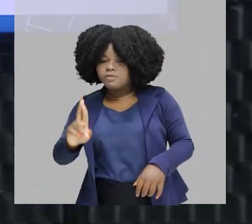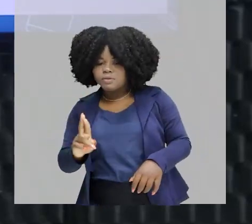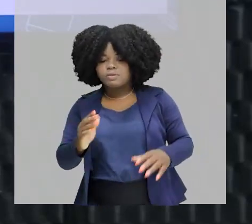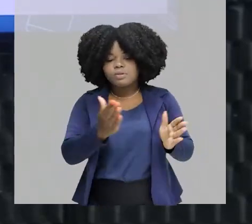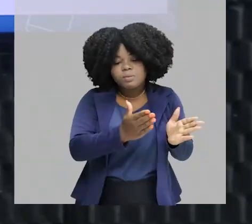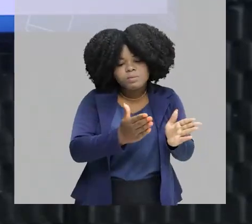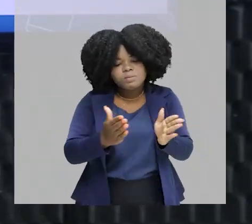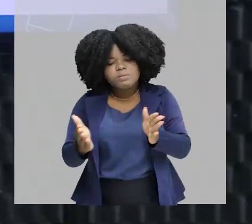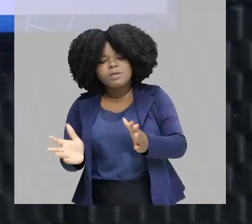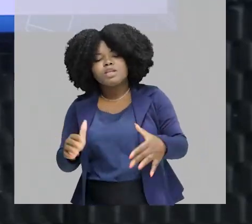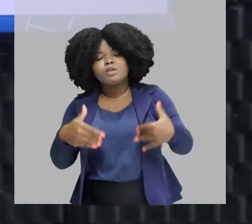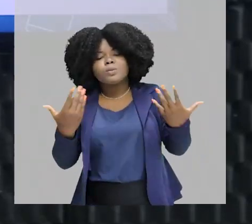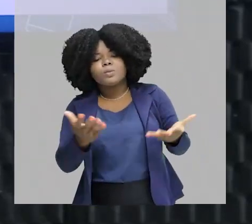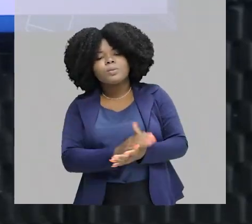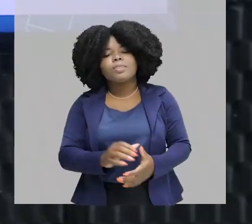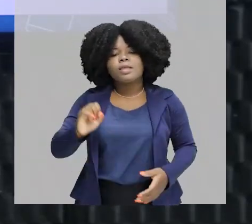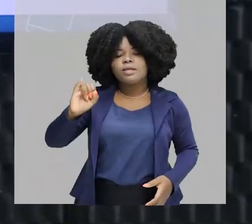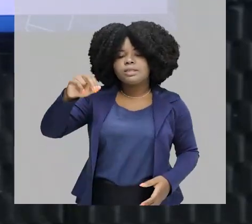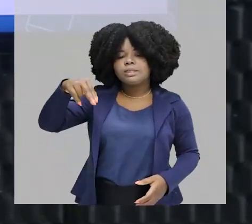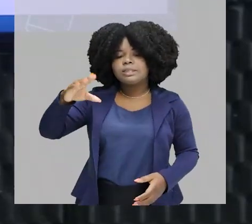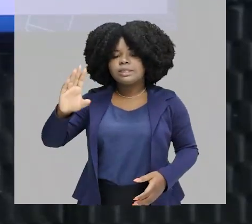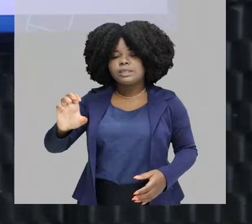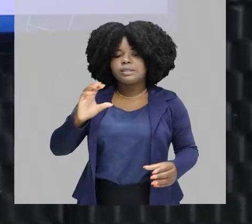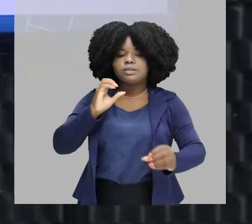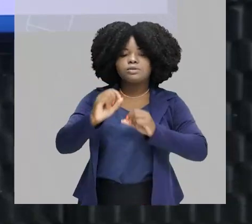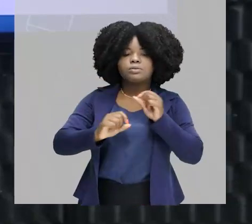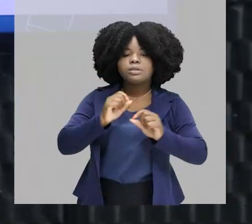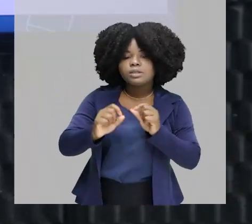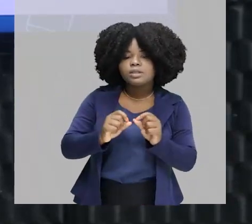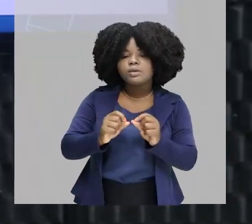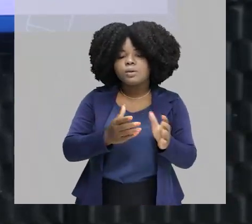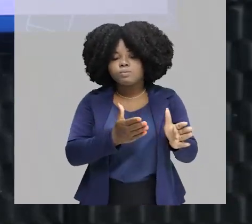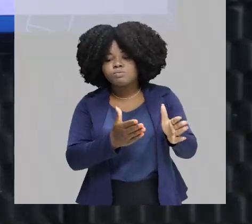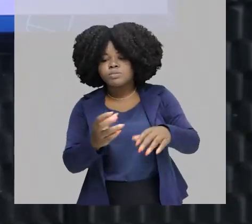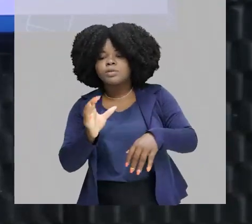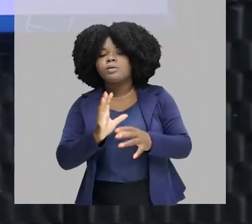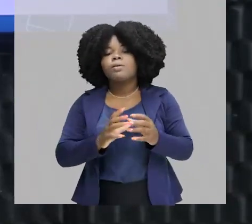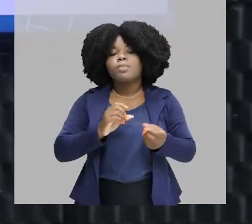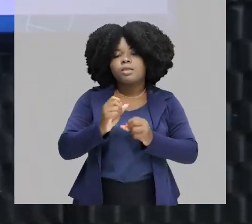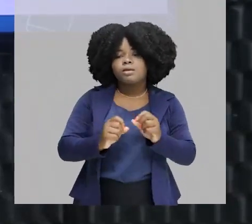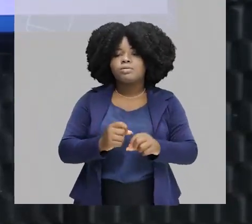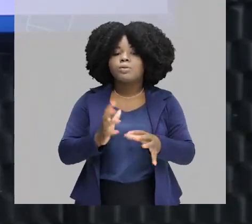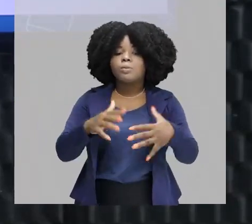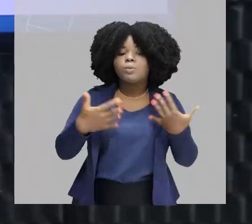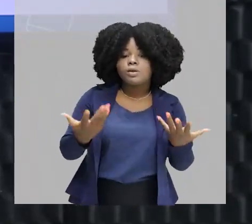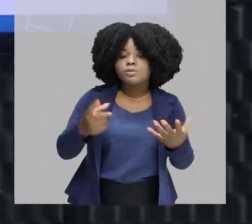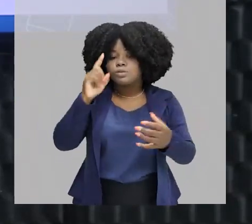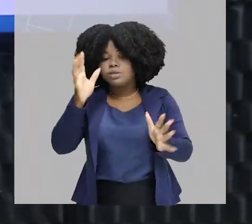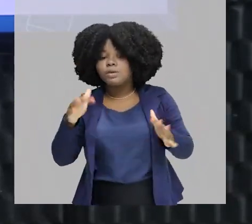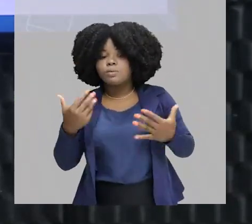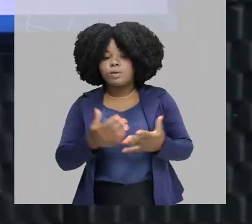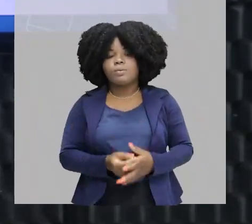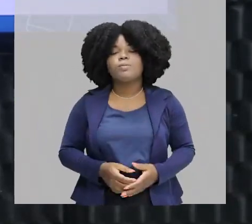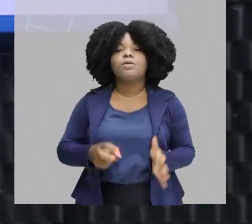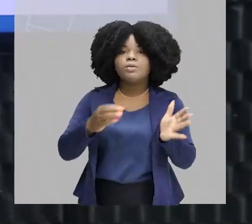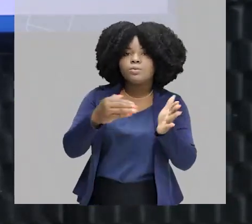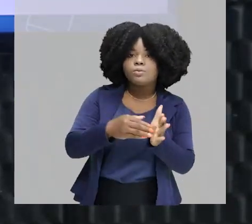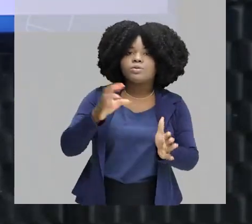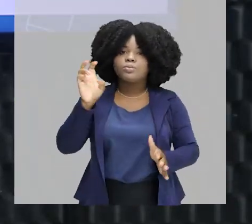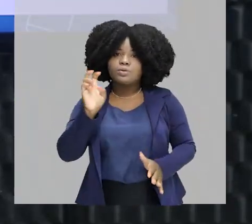período e since quando você quer destacar a duração de algo. Tá? E por fim eu mostro para vocês um